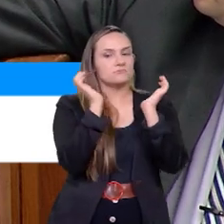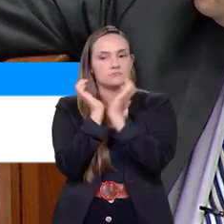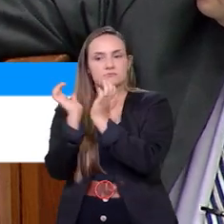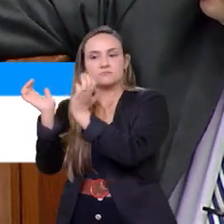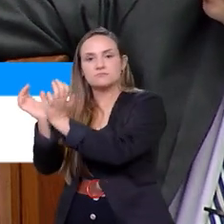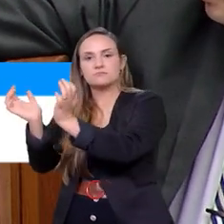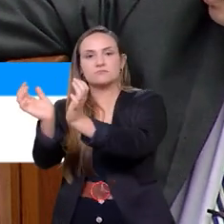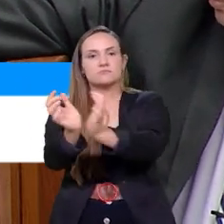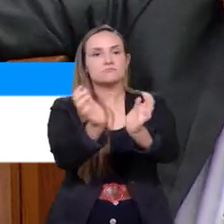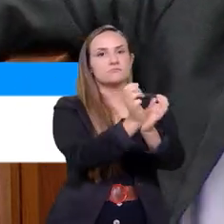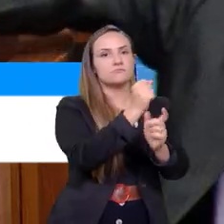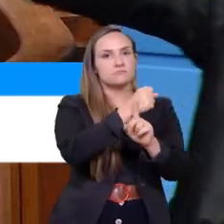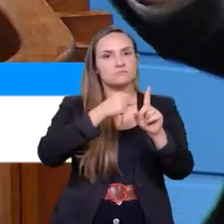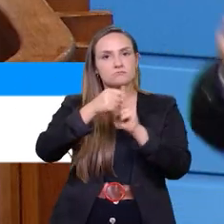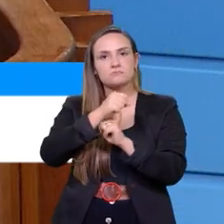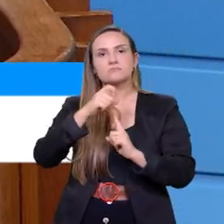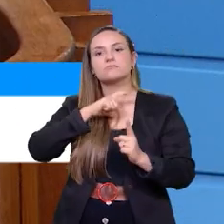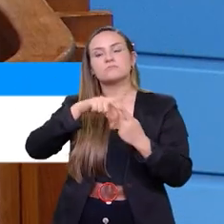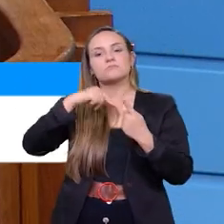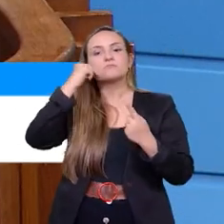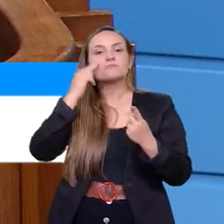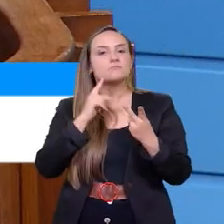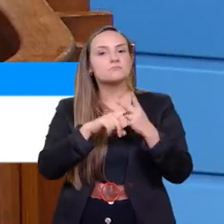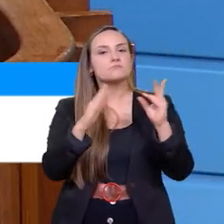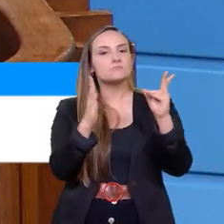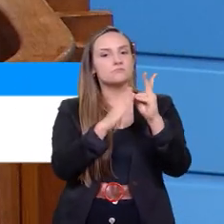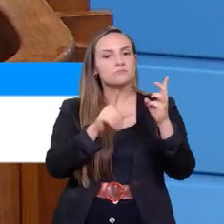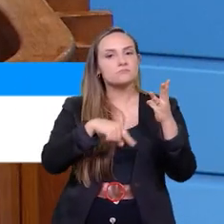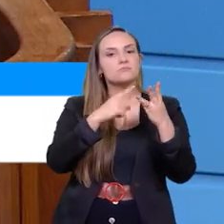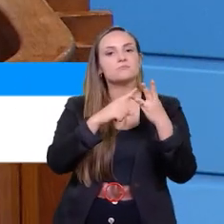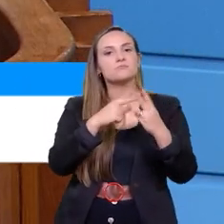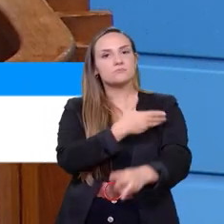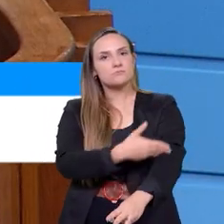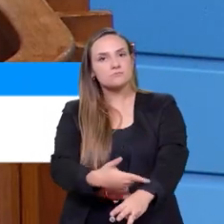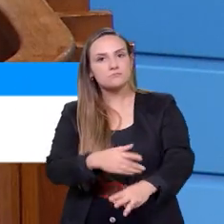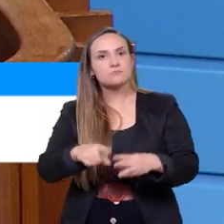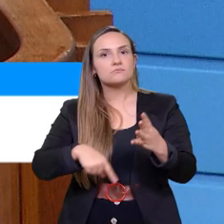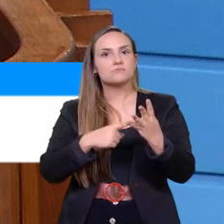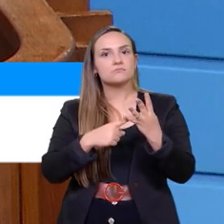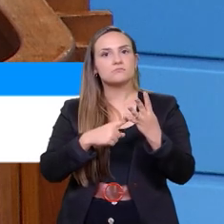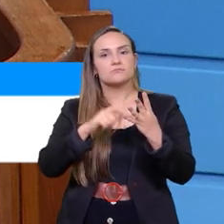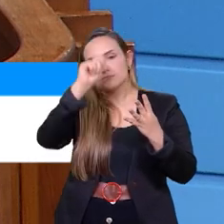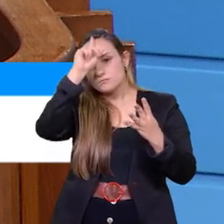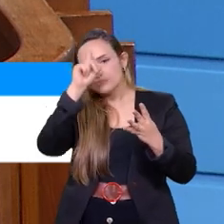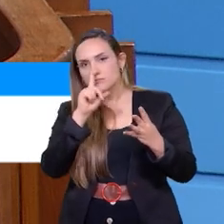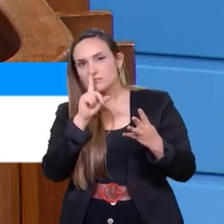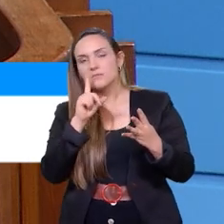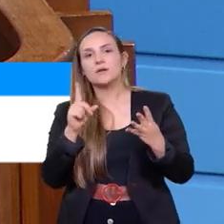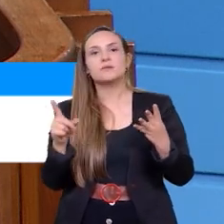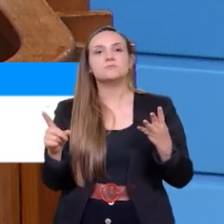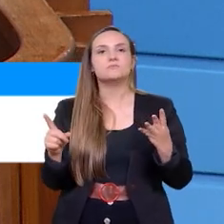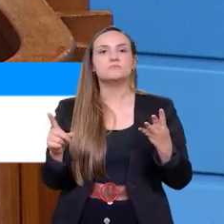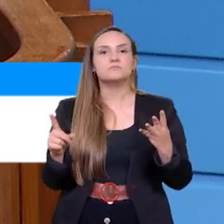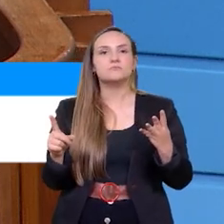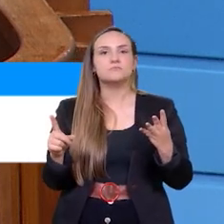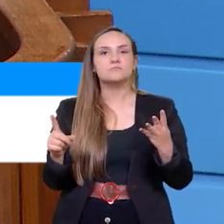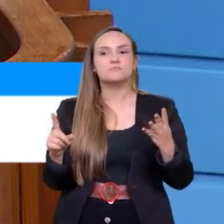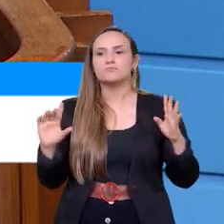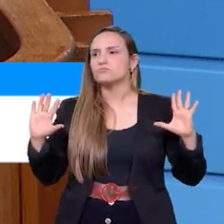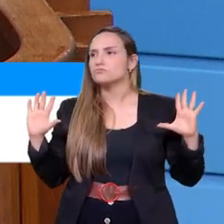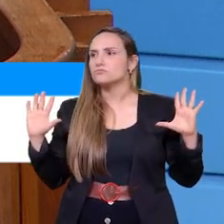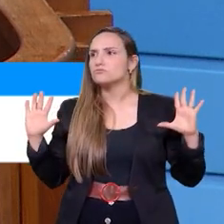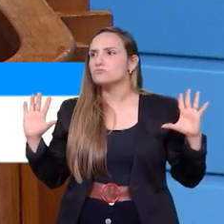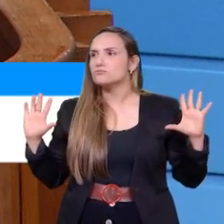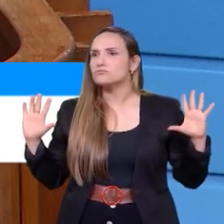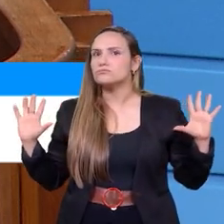os segmentos que compõem a nossa sociedade entre negros indígenas brancos amarelos